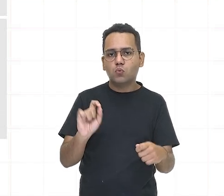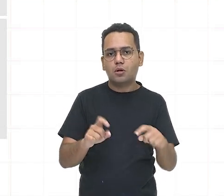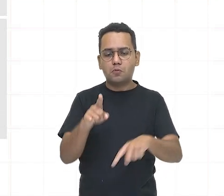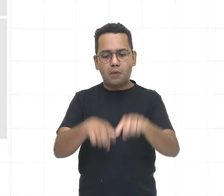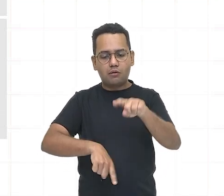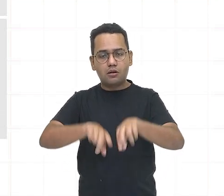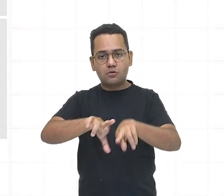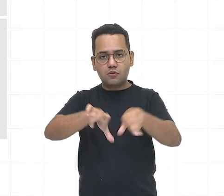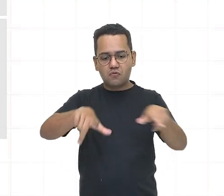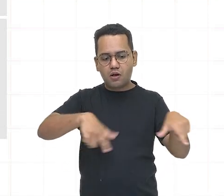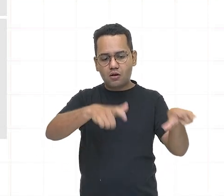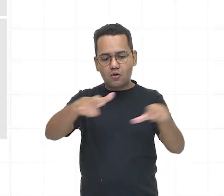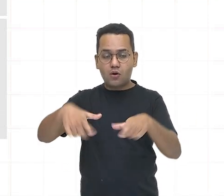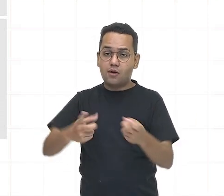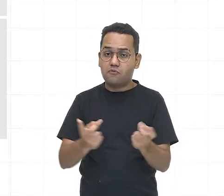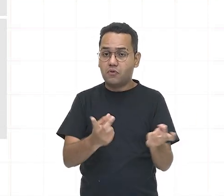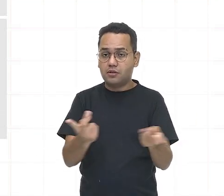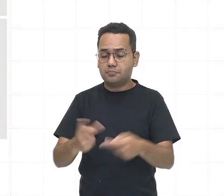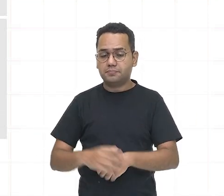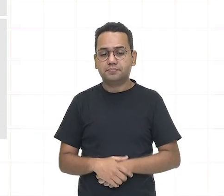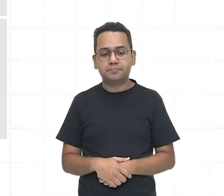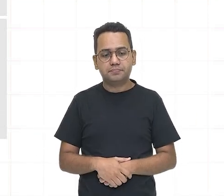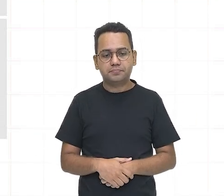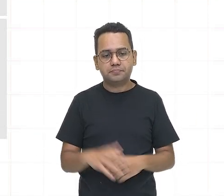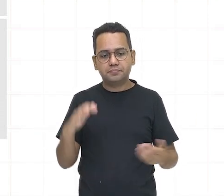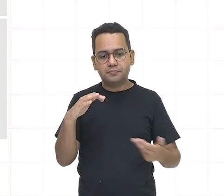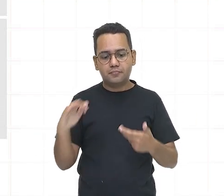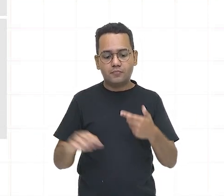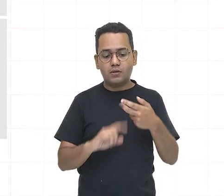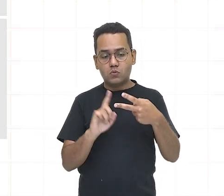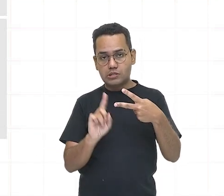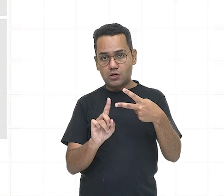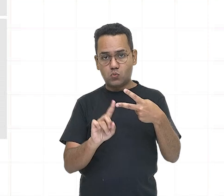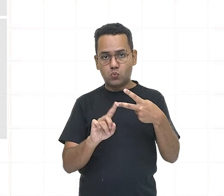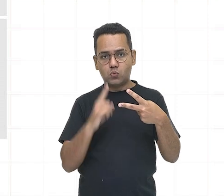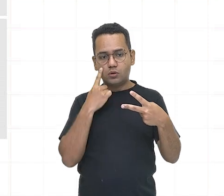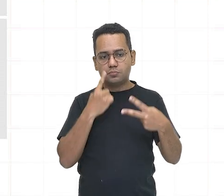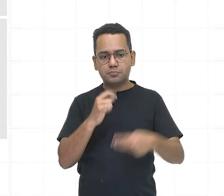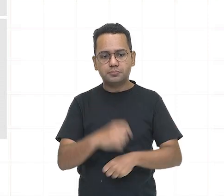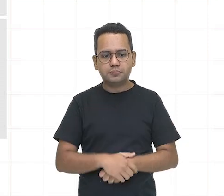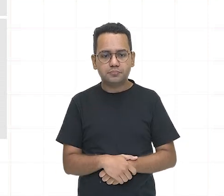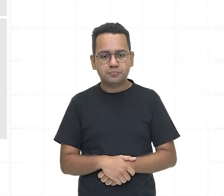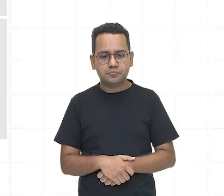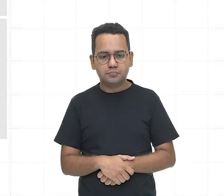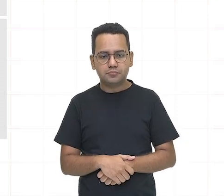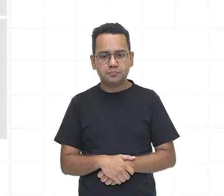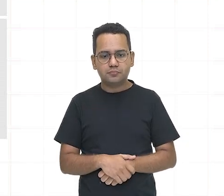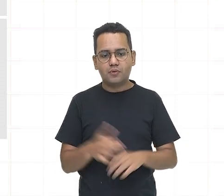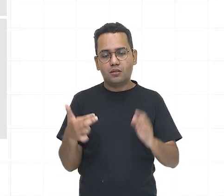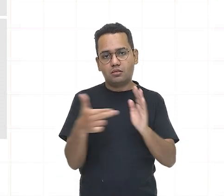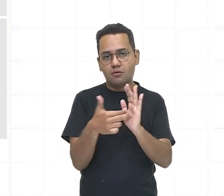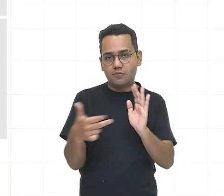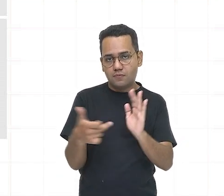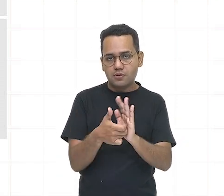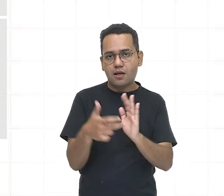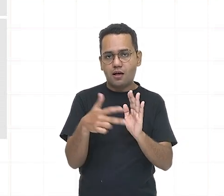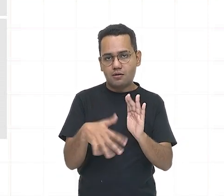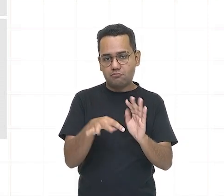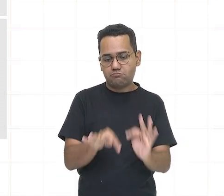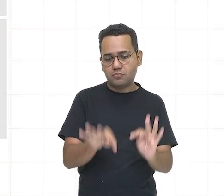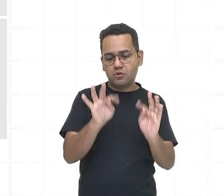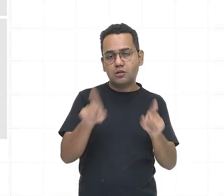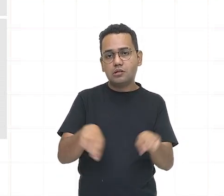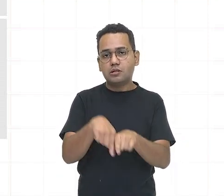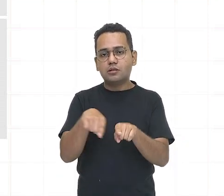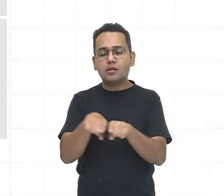também vamos observar aí sobre a inovação e o empreendedorismo. Se isso não ocorre, as pessoas,